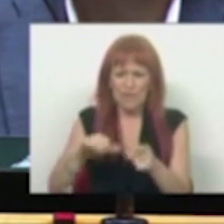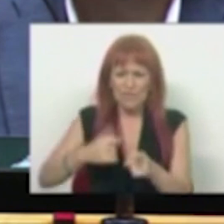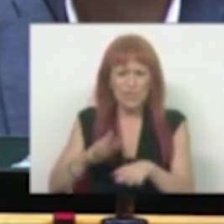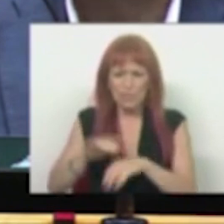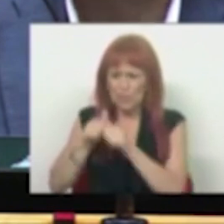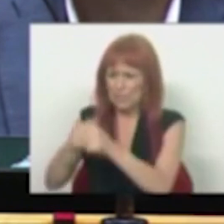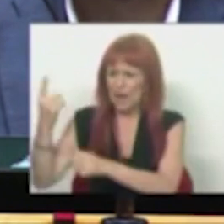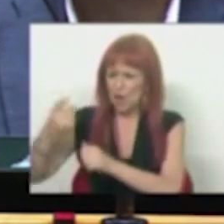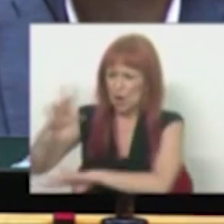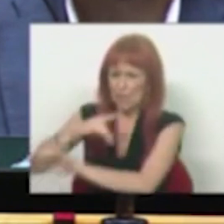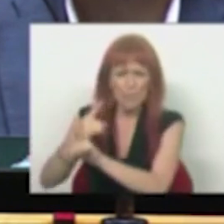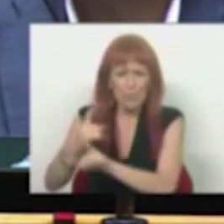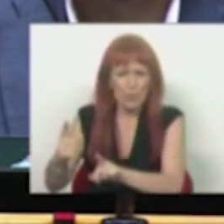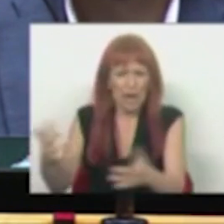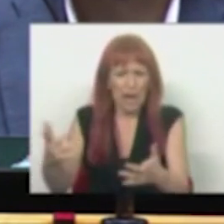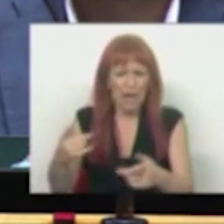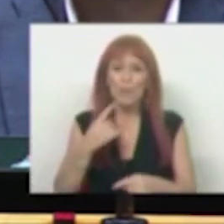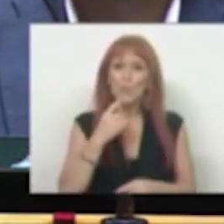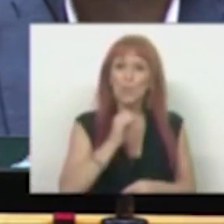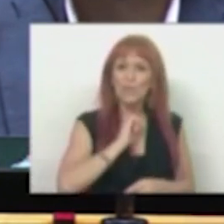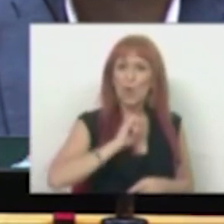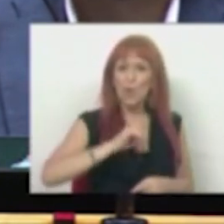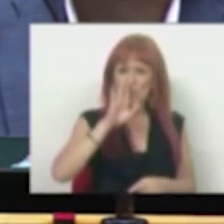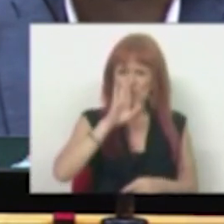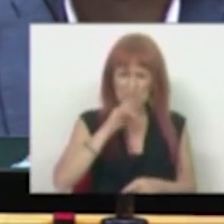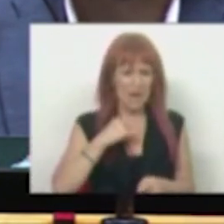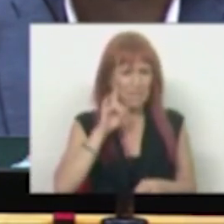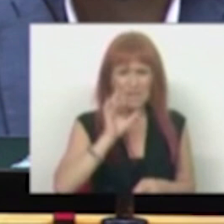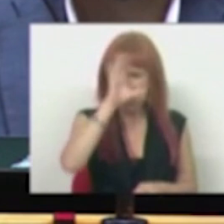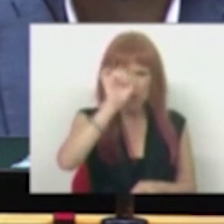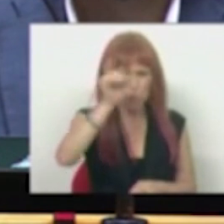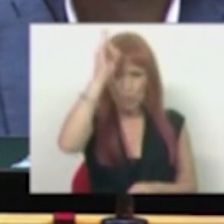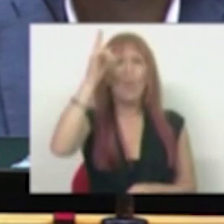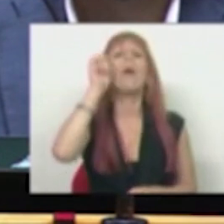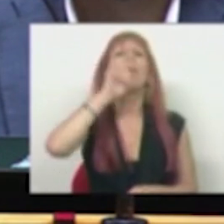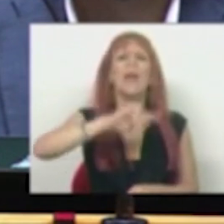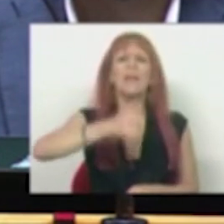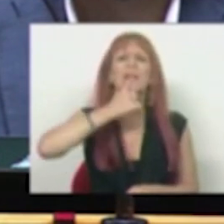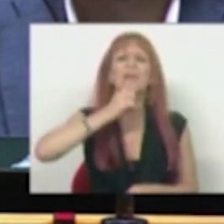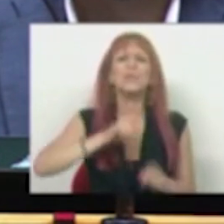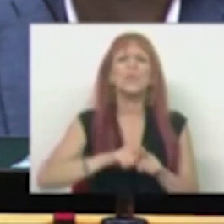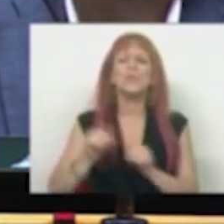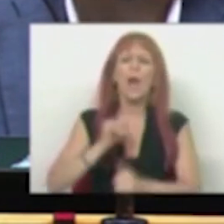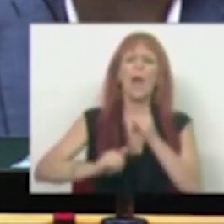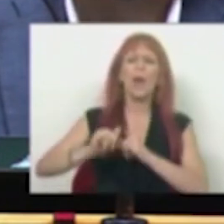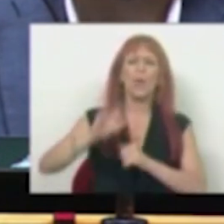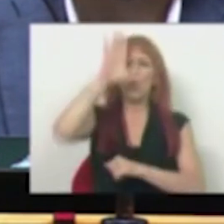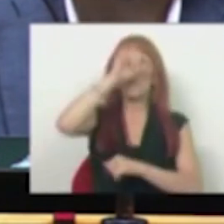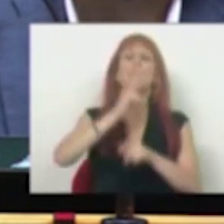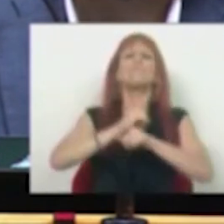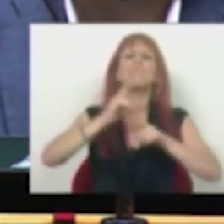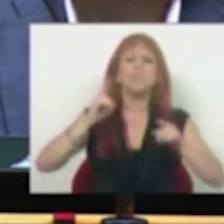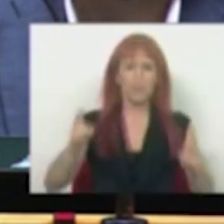segue a Diretiva Europeia. E a minha pergunta é, se não foi a Ministra quem decidiu este recuo do Governo e